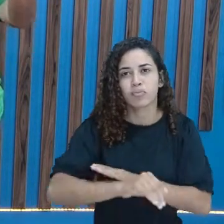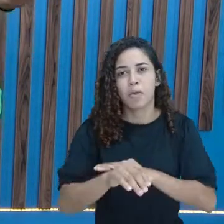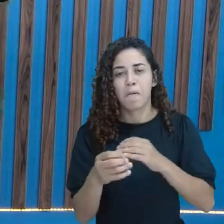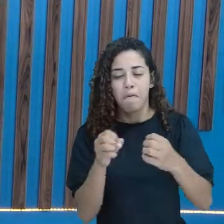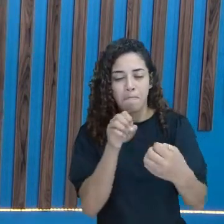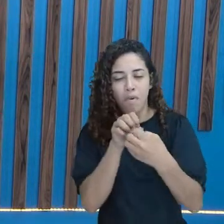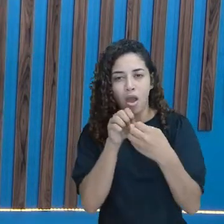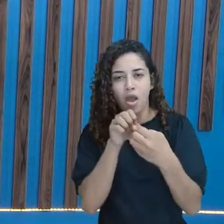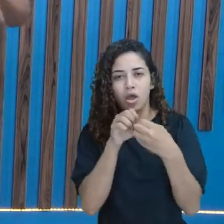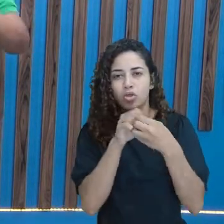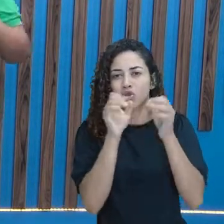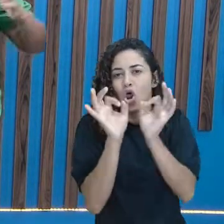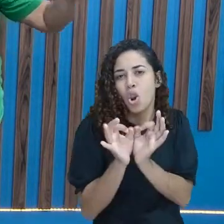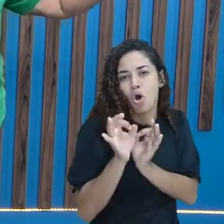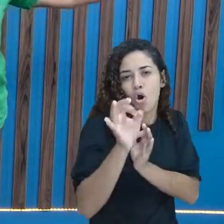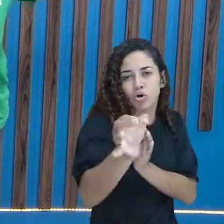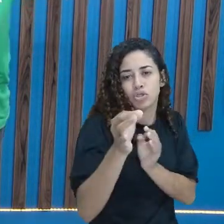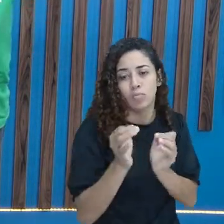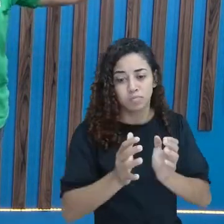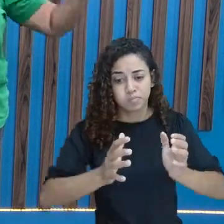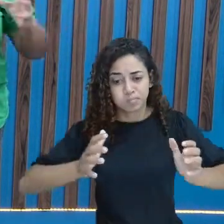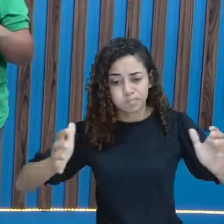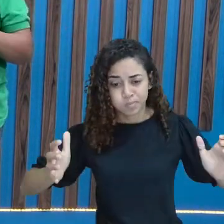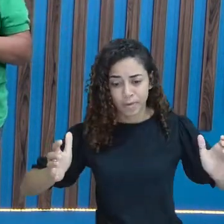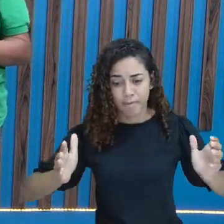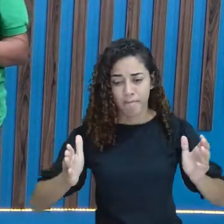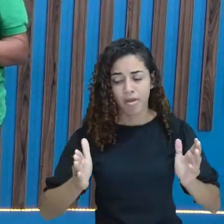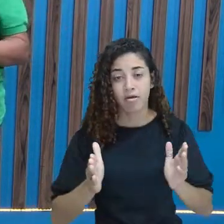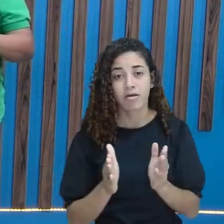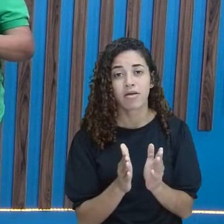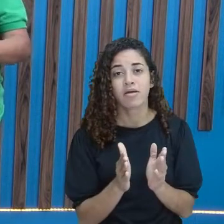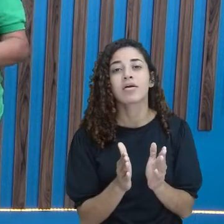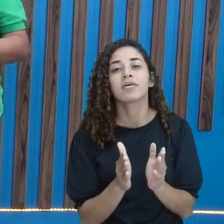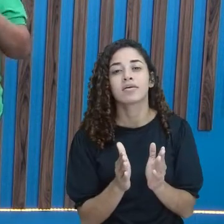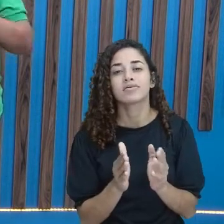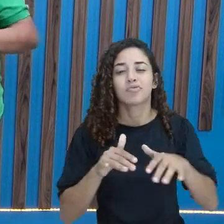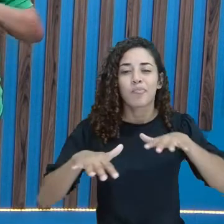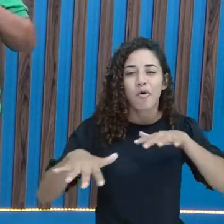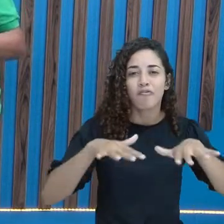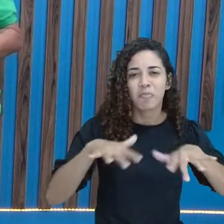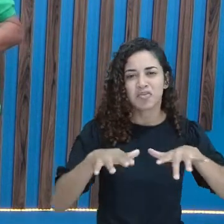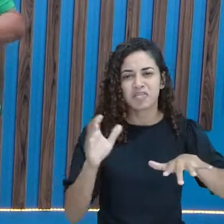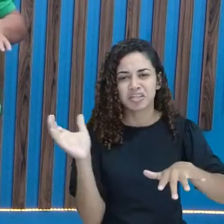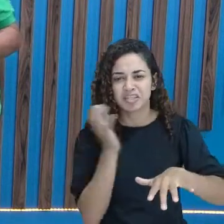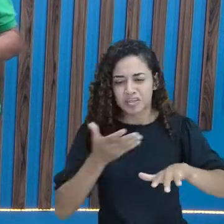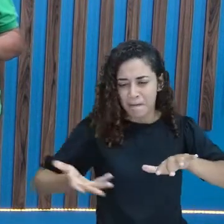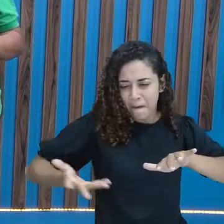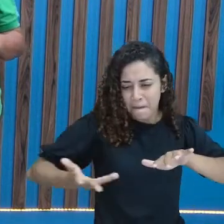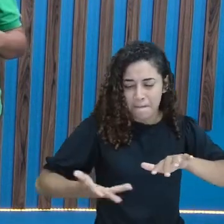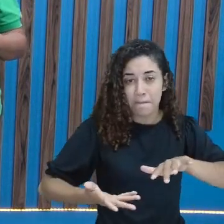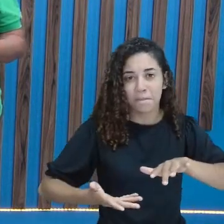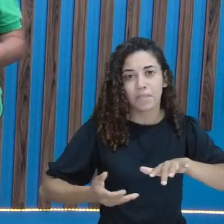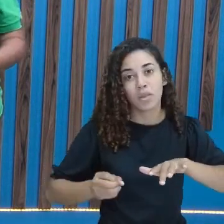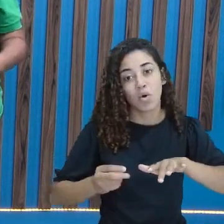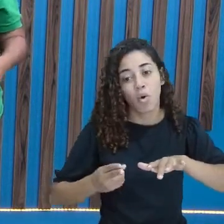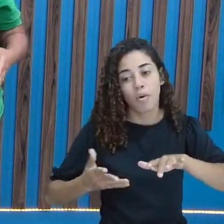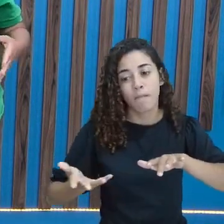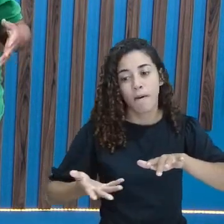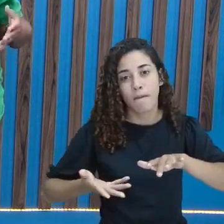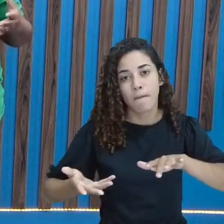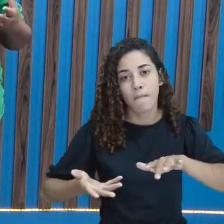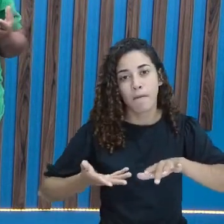Perto, longe, grande, pequeno, com movimentos rápidos ou